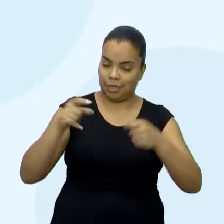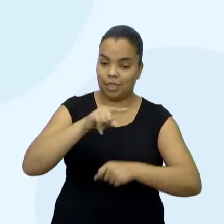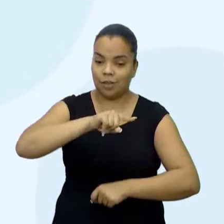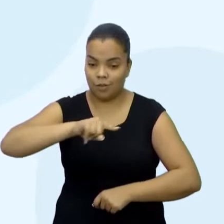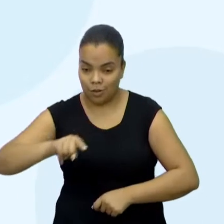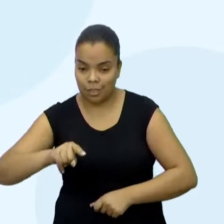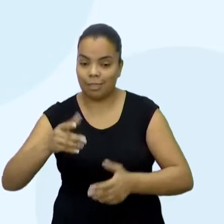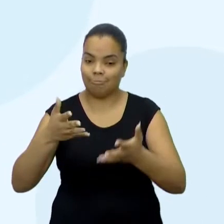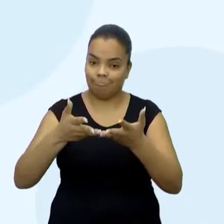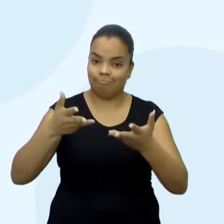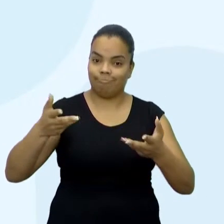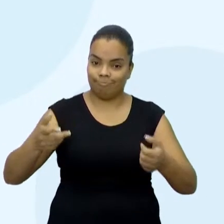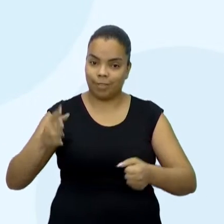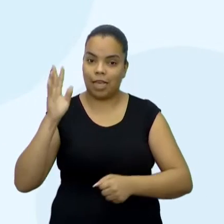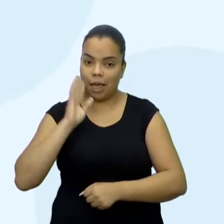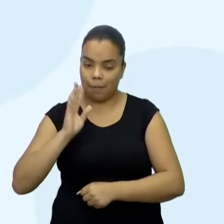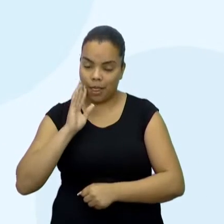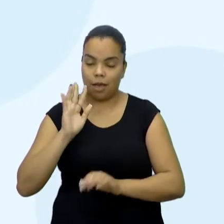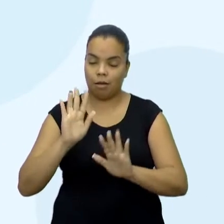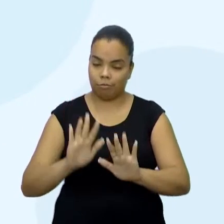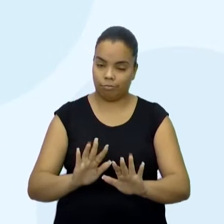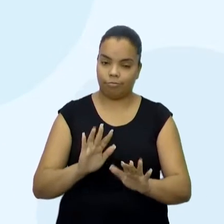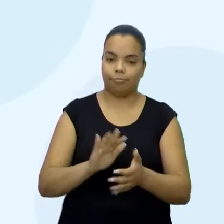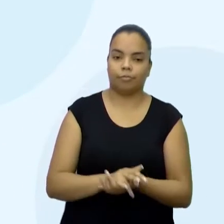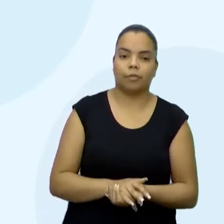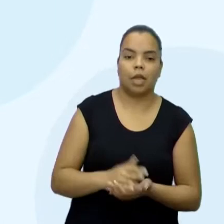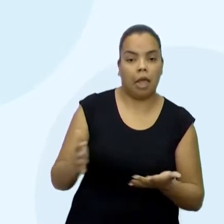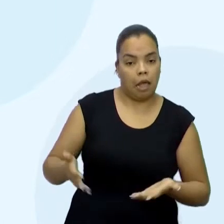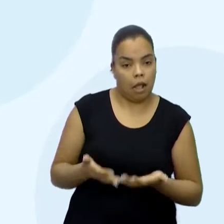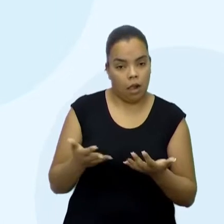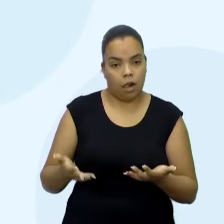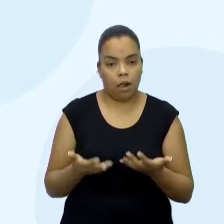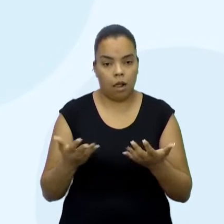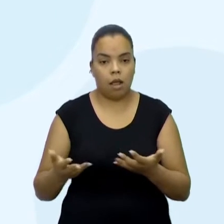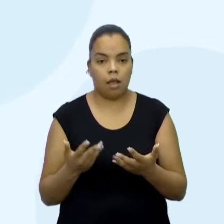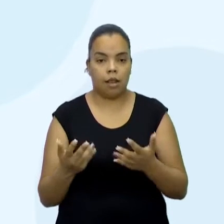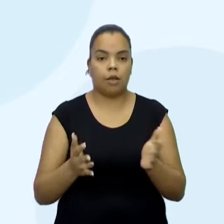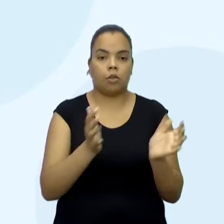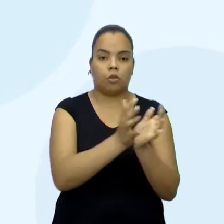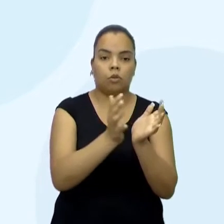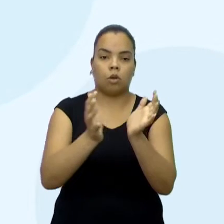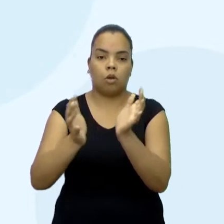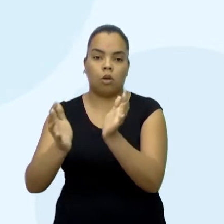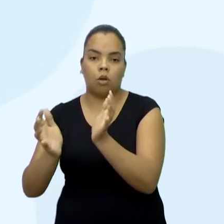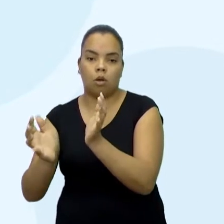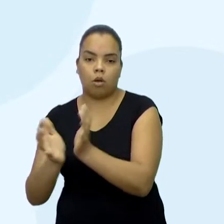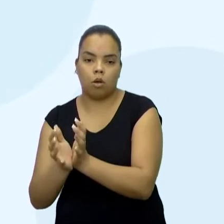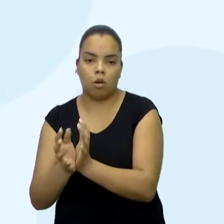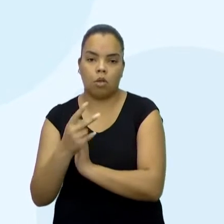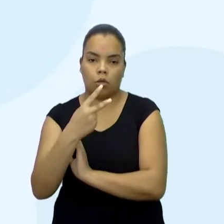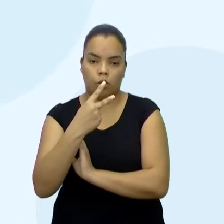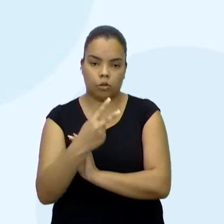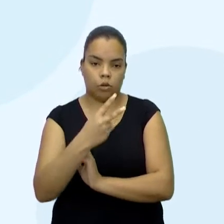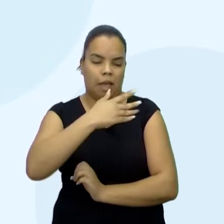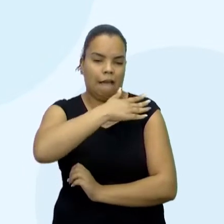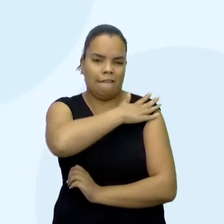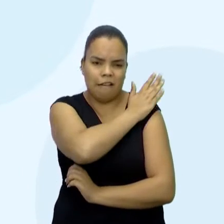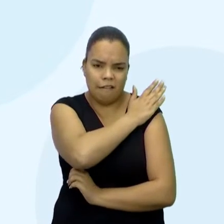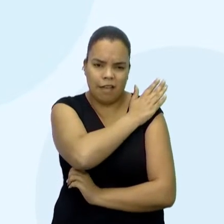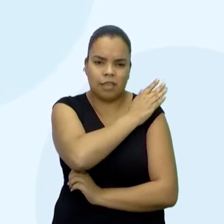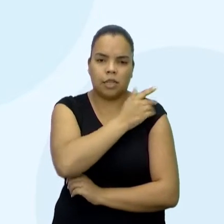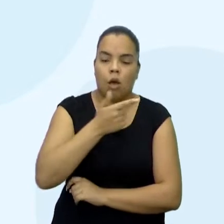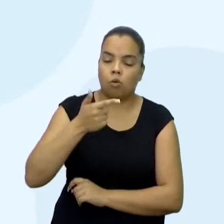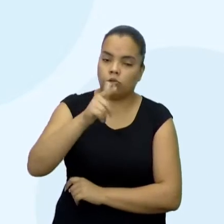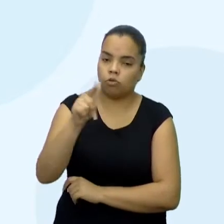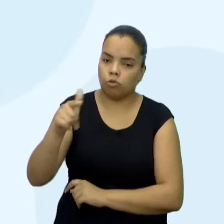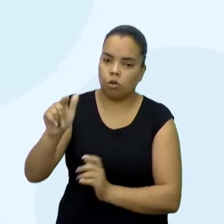vocês grandemente. Enquanto dois grupos fazem a vivência e o gesto ensaiado de anti-preconceito, os